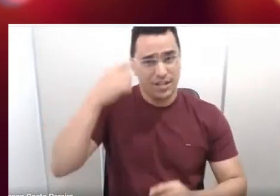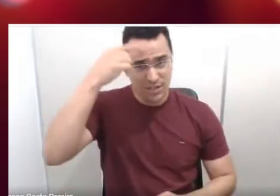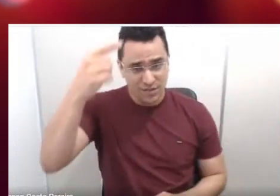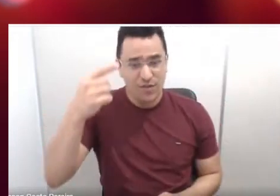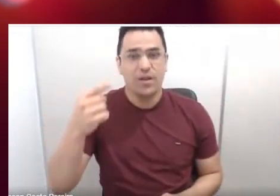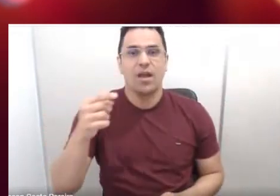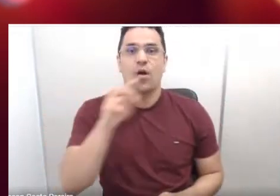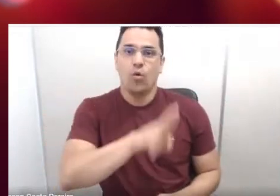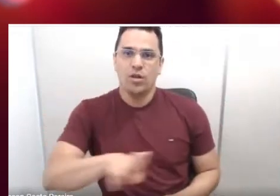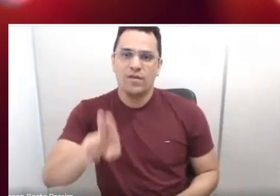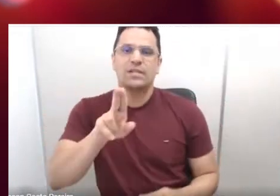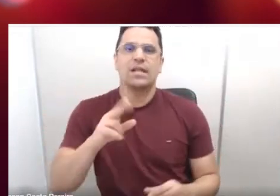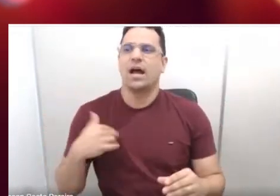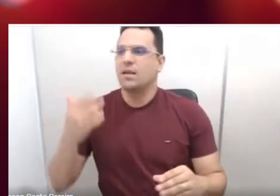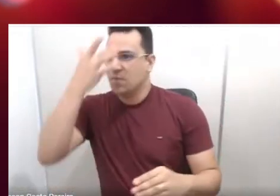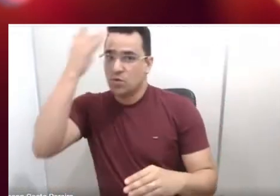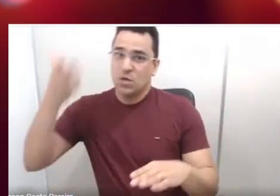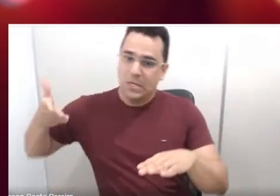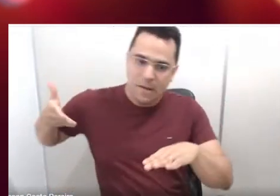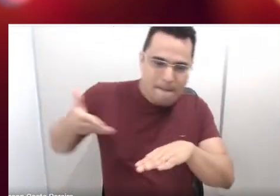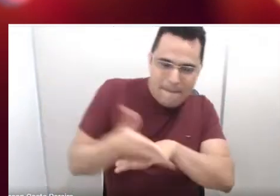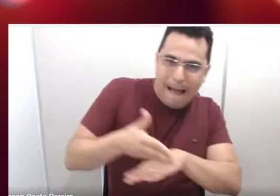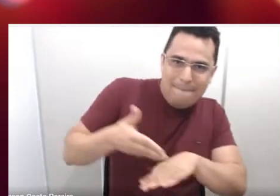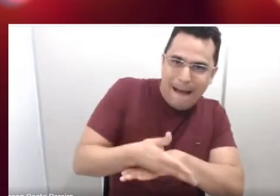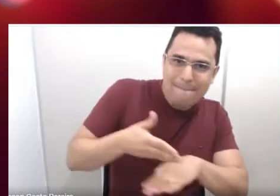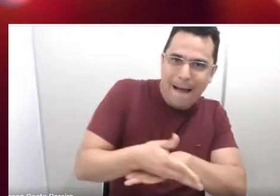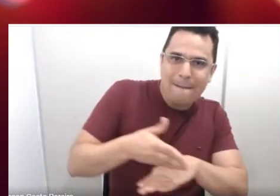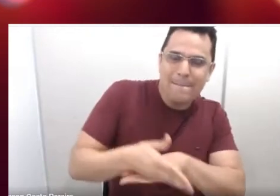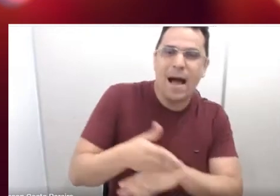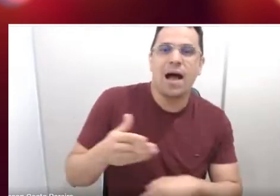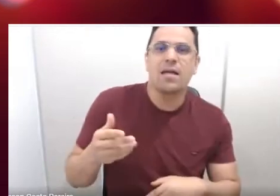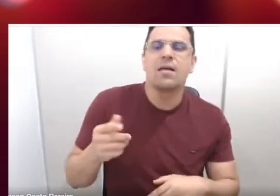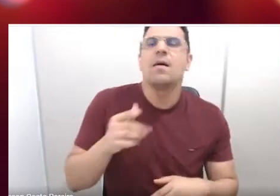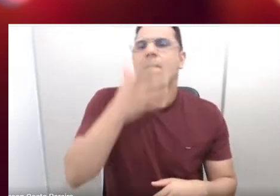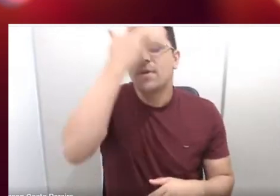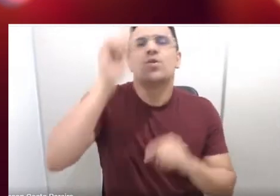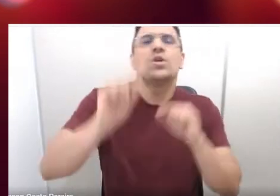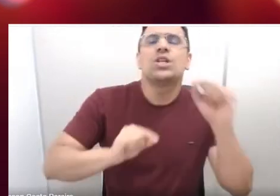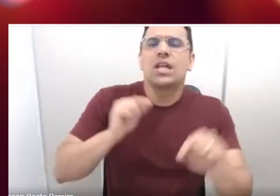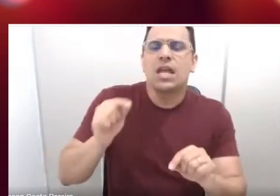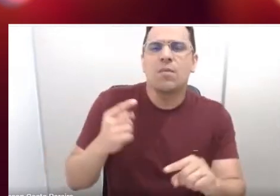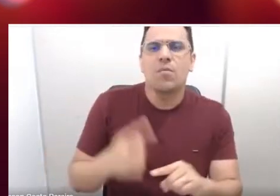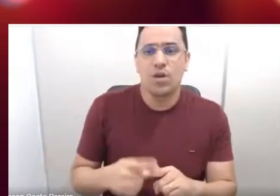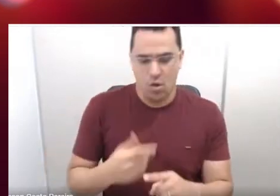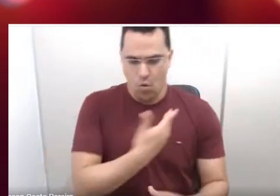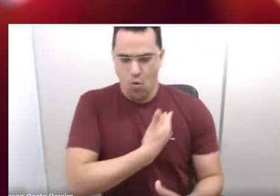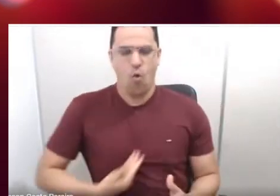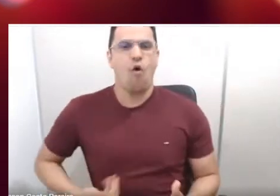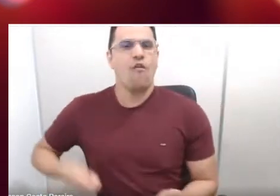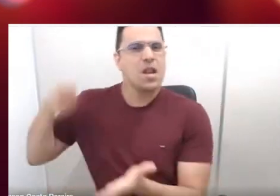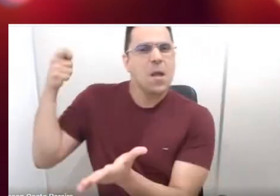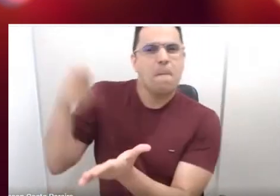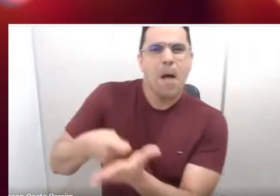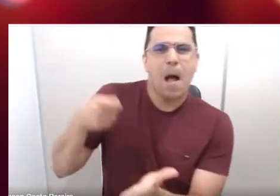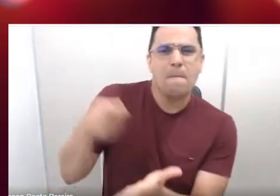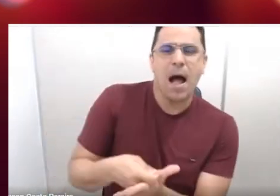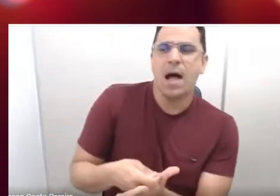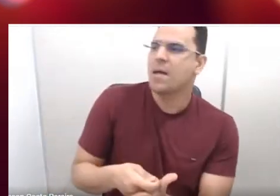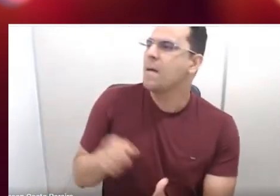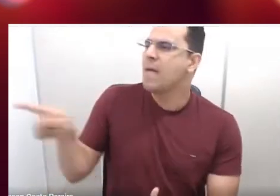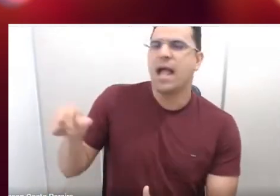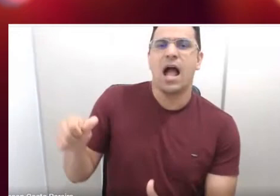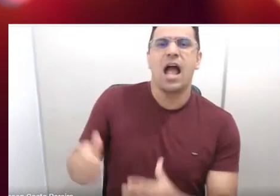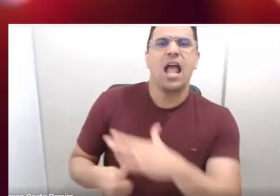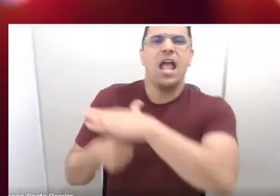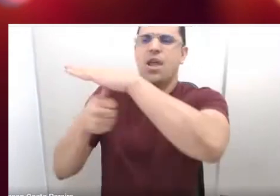instituições públicas do Brasil, em que os reitores que estão sendo eleitos não estão sendo respeitados, porque o governo está colocando reitores que não estão sendo